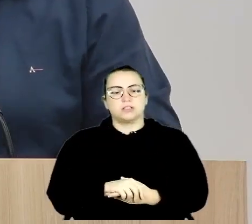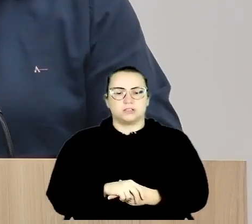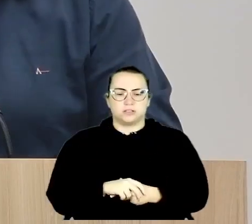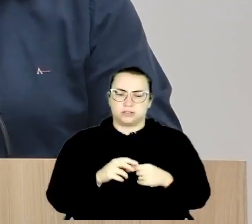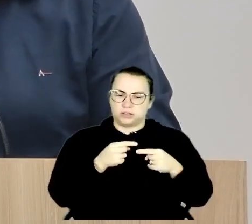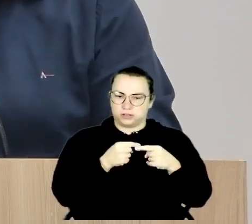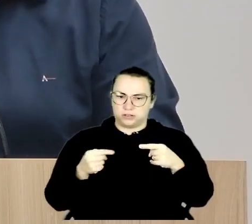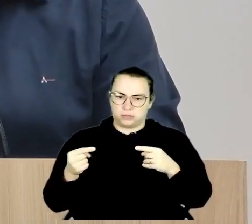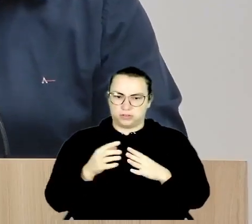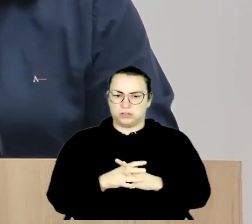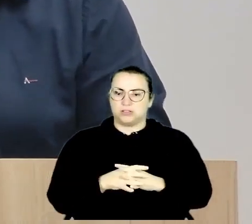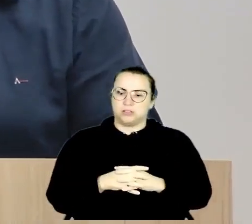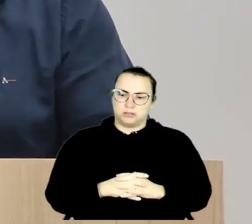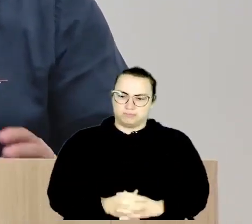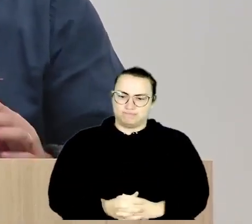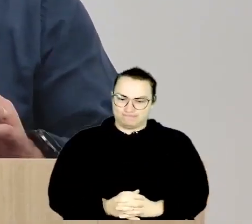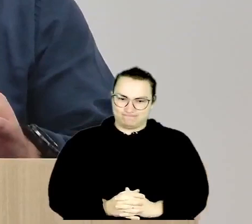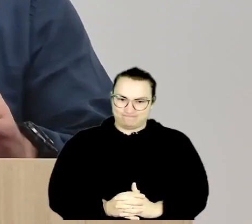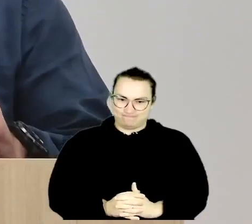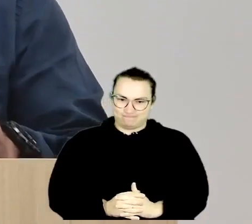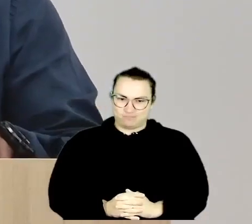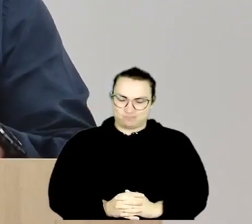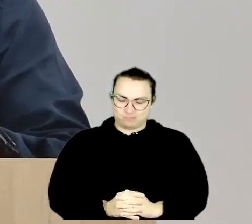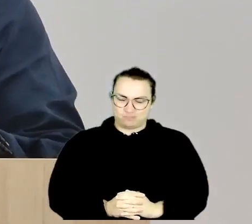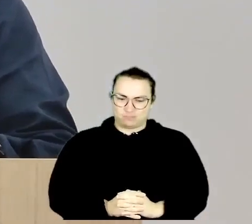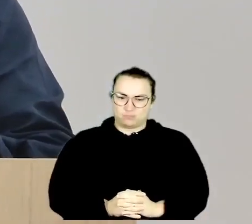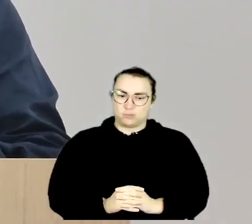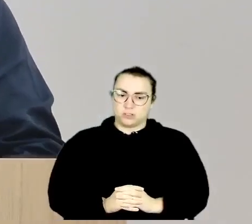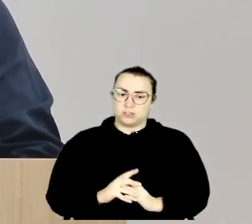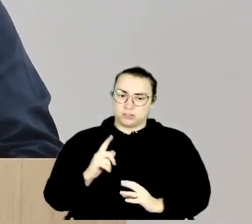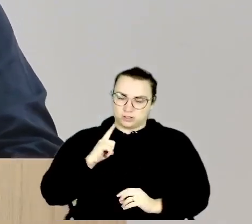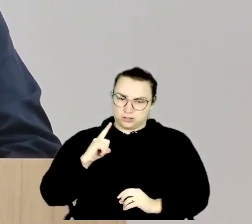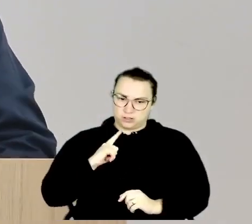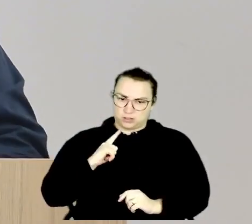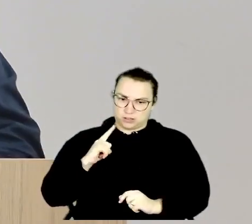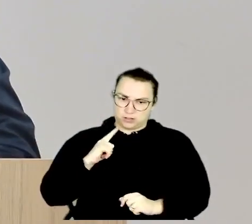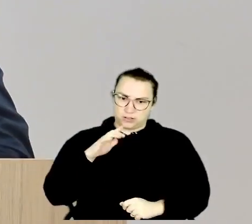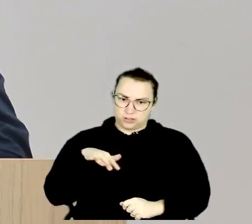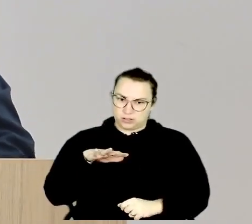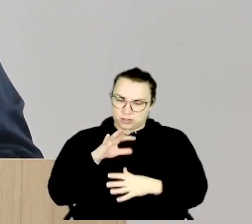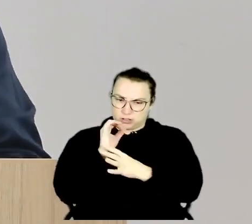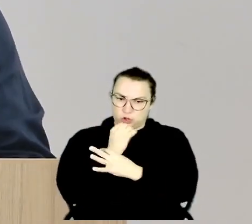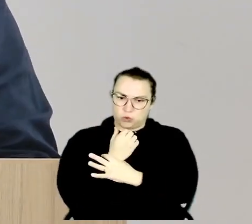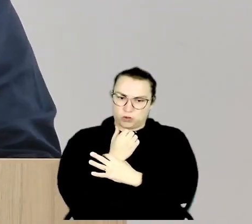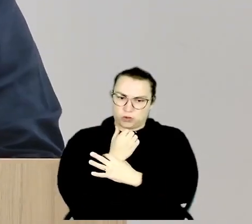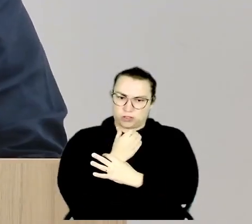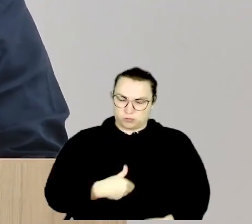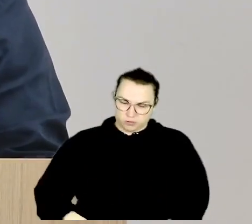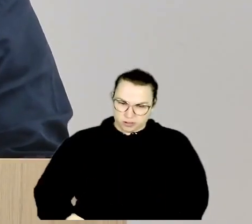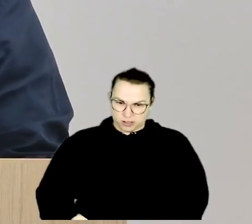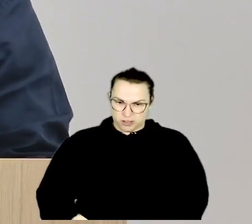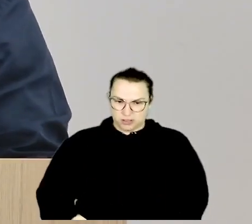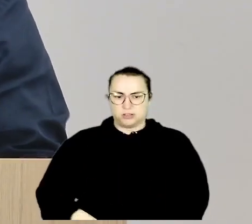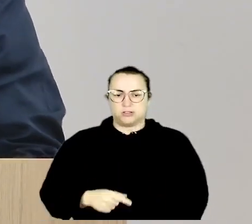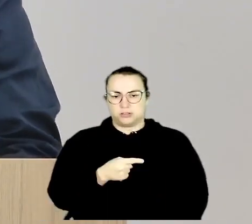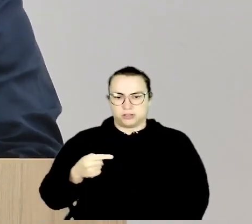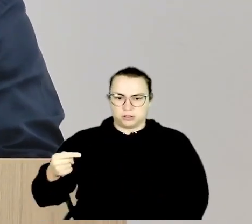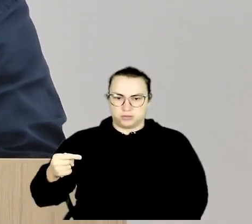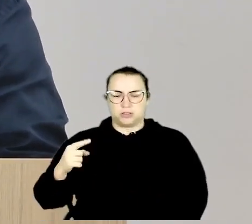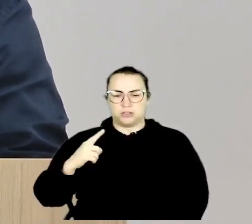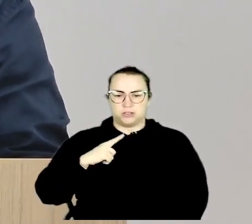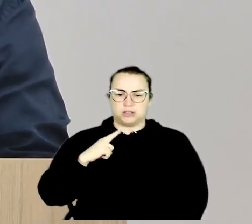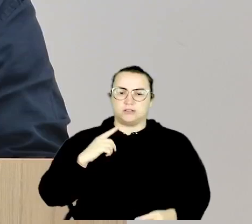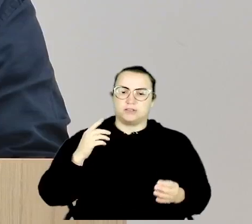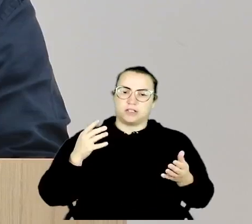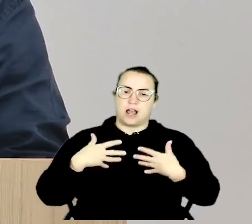dois grandes presentes na área da Segurança Pública nós tivemos essa semana alegria de